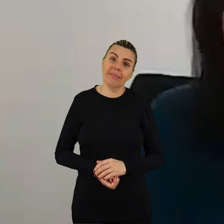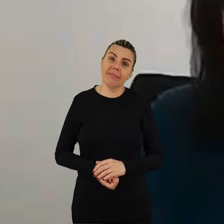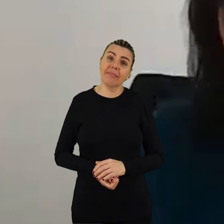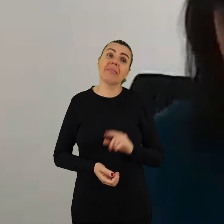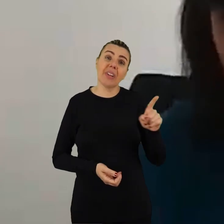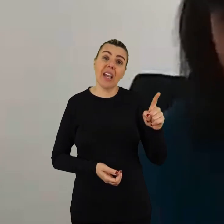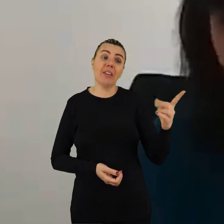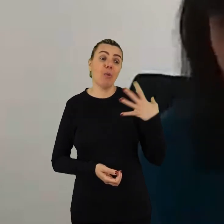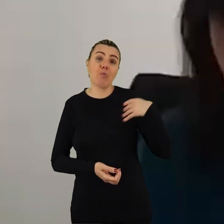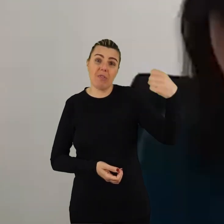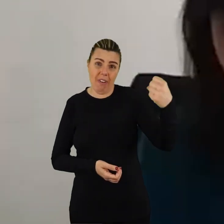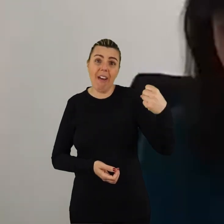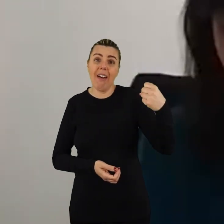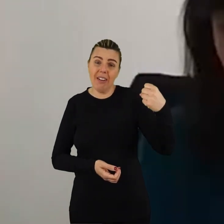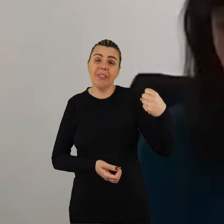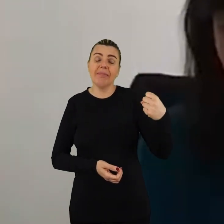ele foi me pegar.